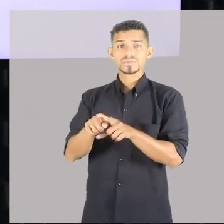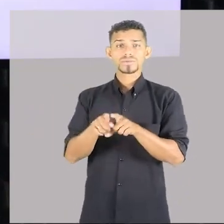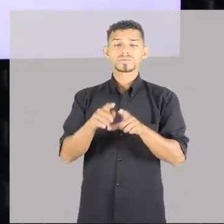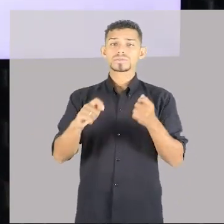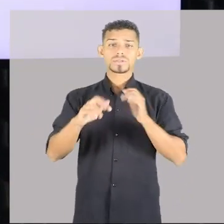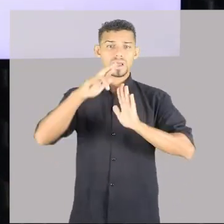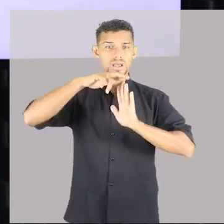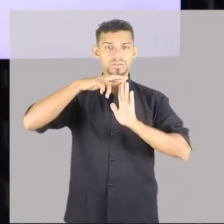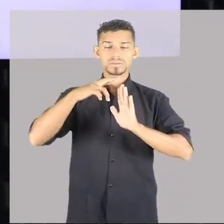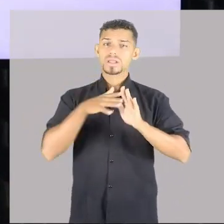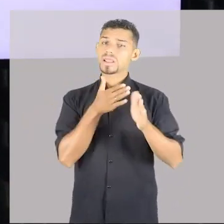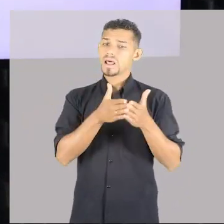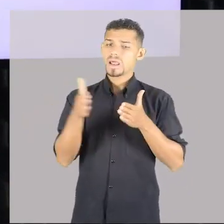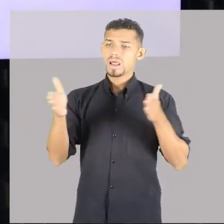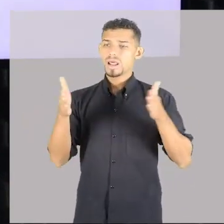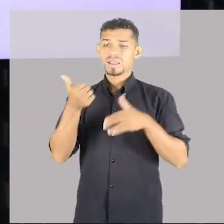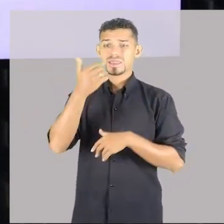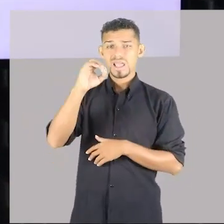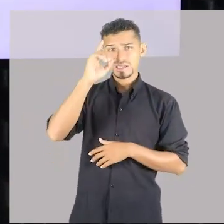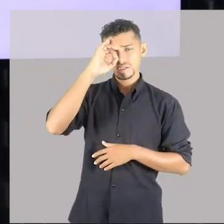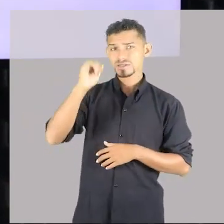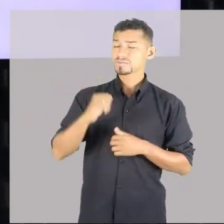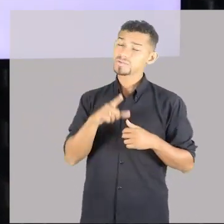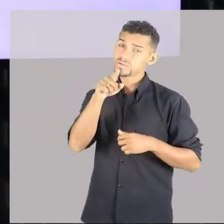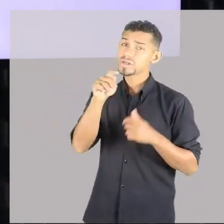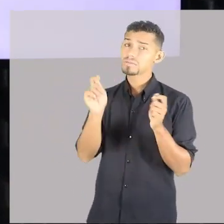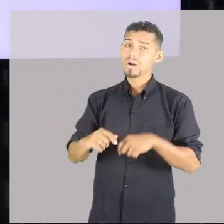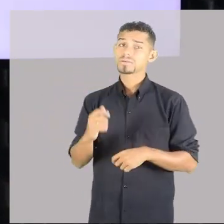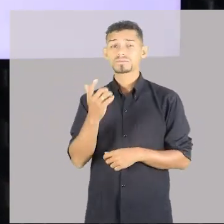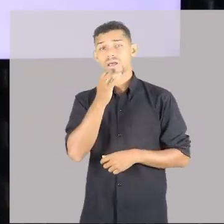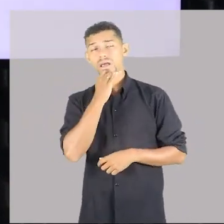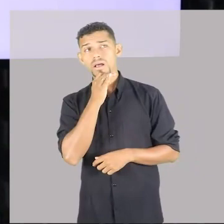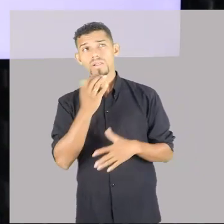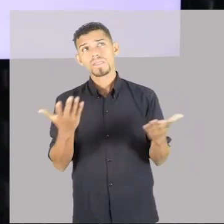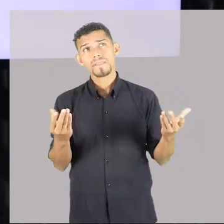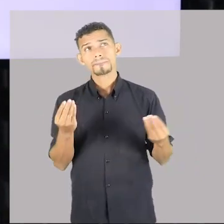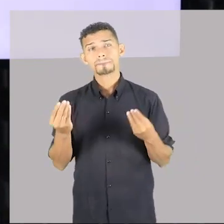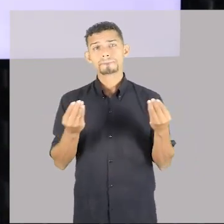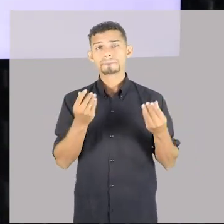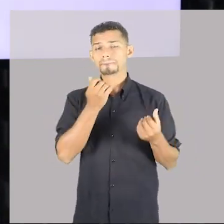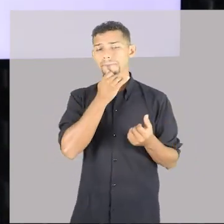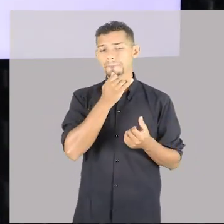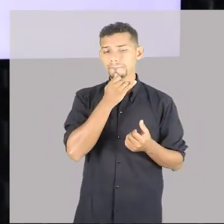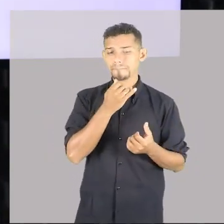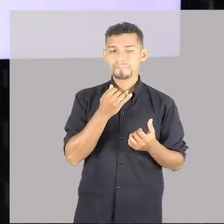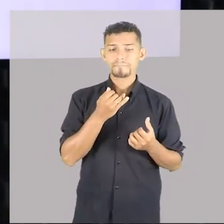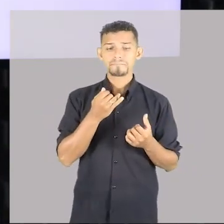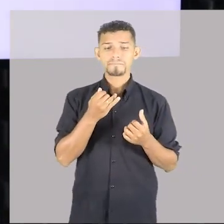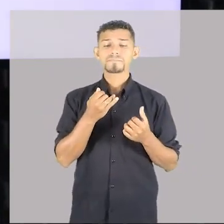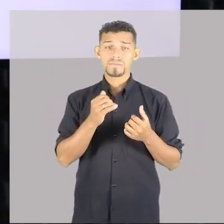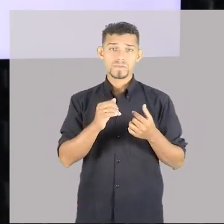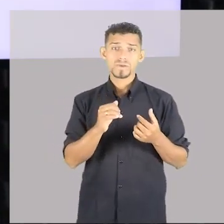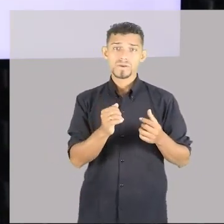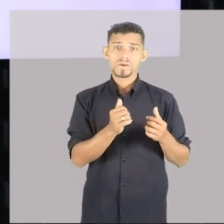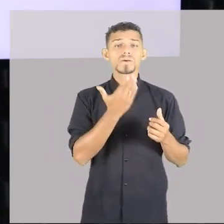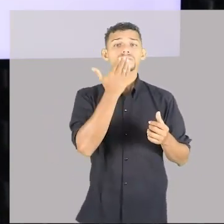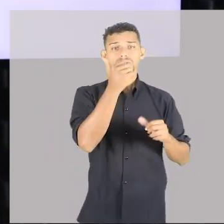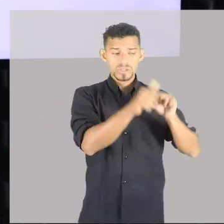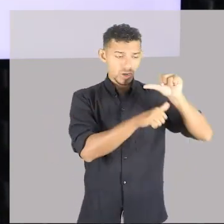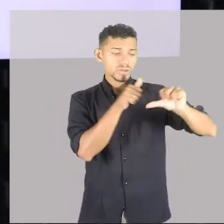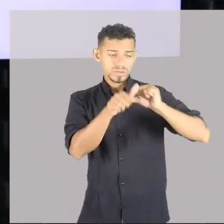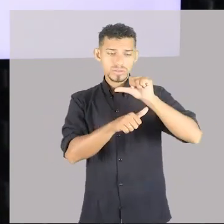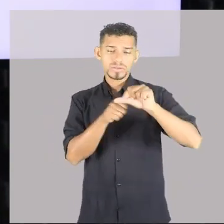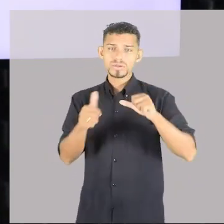de 10 dias contra a sua decisão. Você tem a possibilidade, dessa forma, em retificar a sua decisão, em alterar